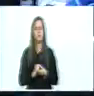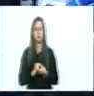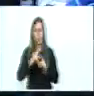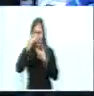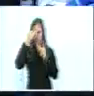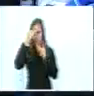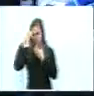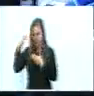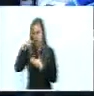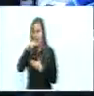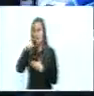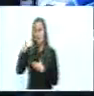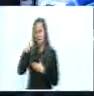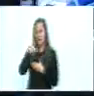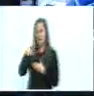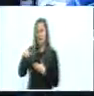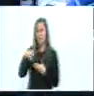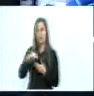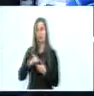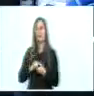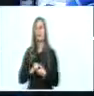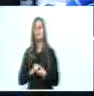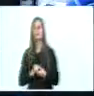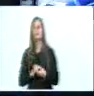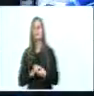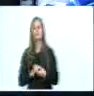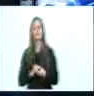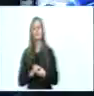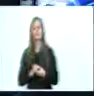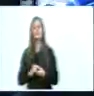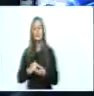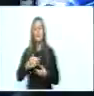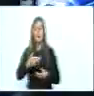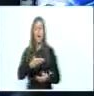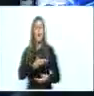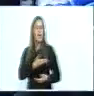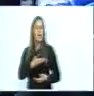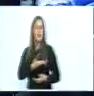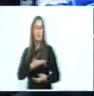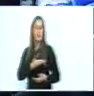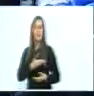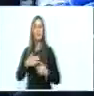Obrigado, presidente de exercício. Cumprimentar os novos colegas aqui presentes,